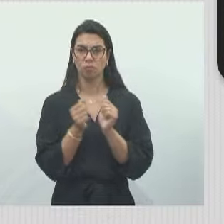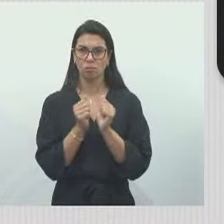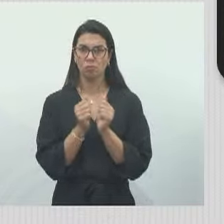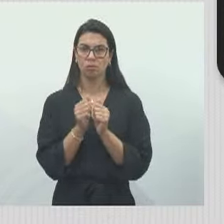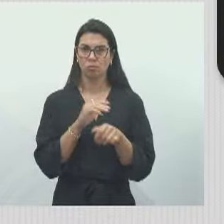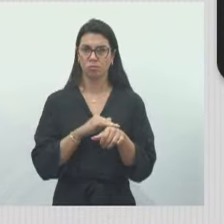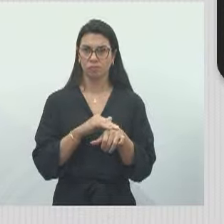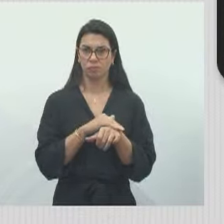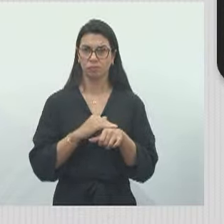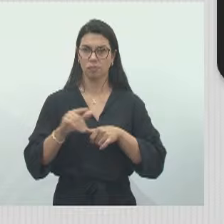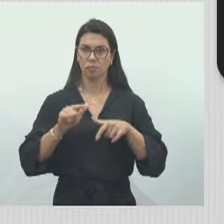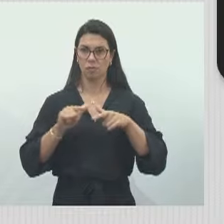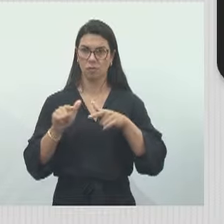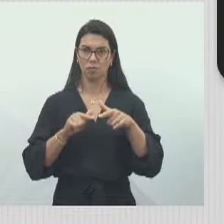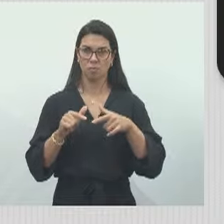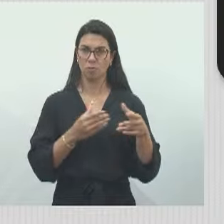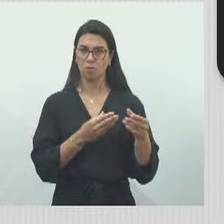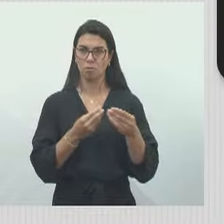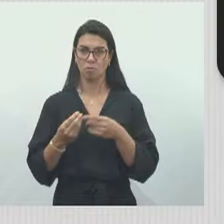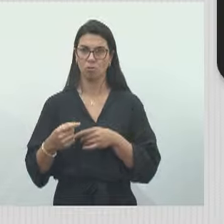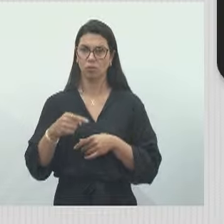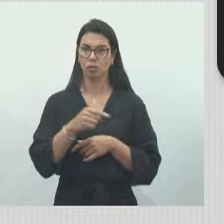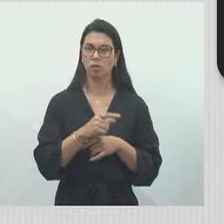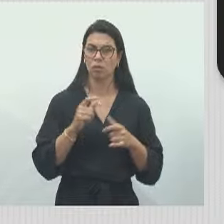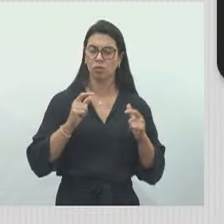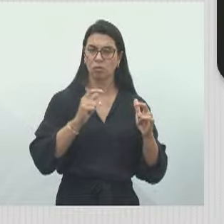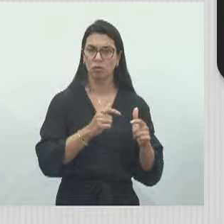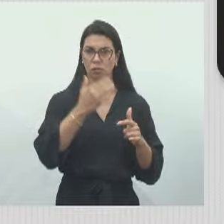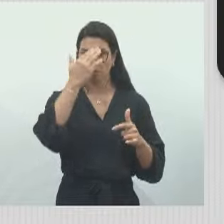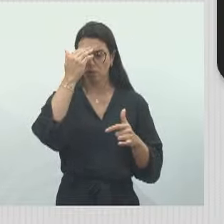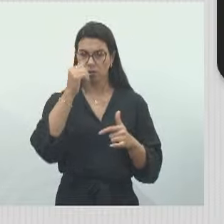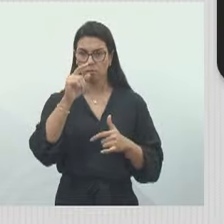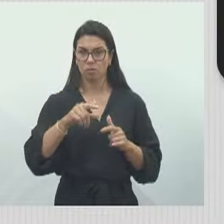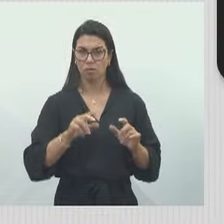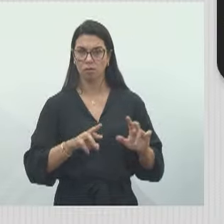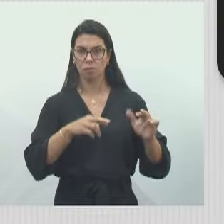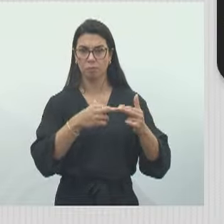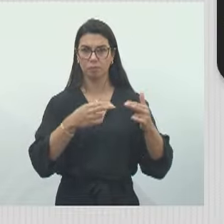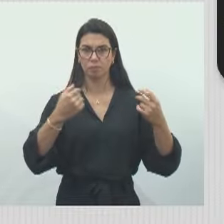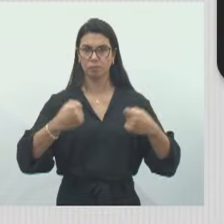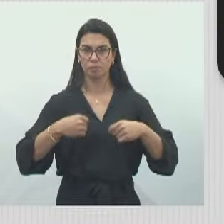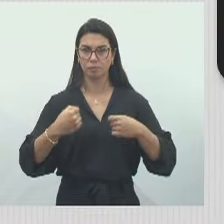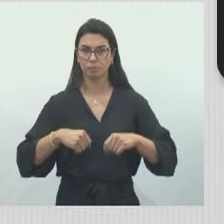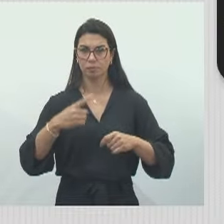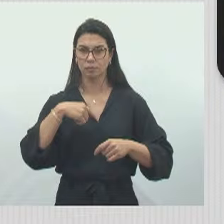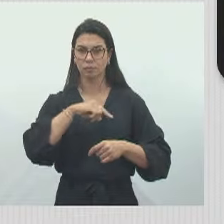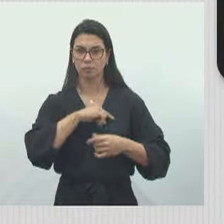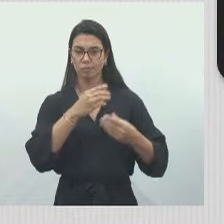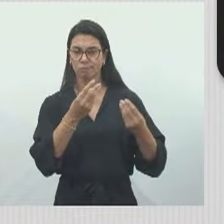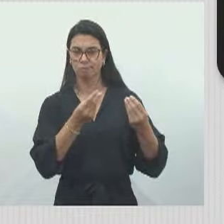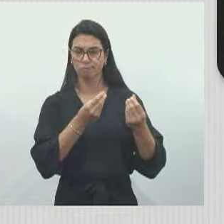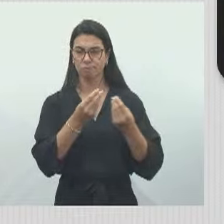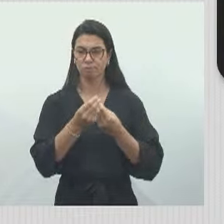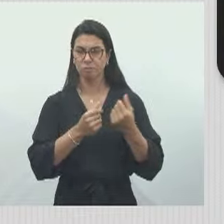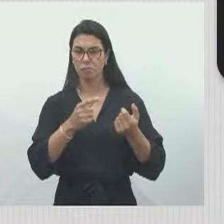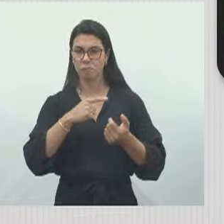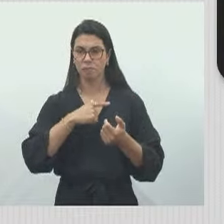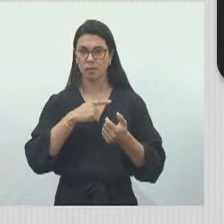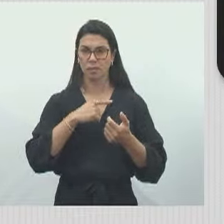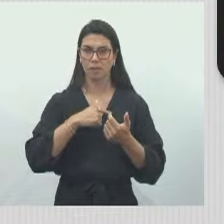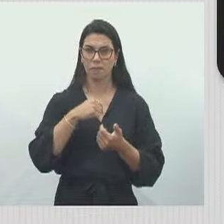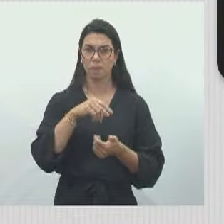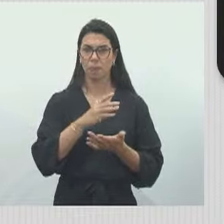gente está trabalhando bastante naquela região ali, a gente sabe que é uma região que precisa desse olhar especial, são os moradores